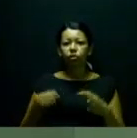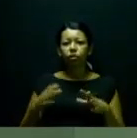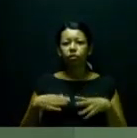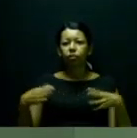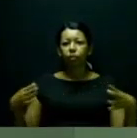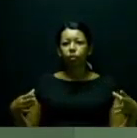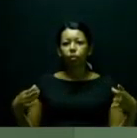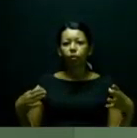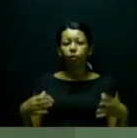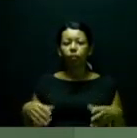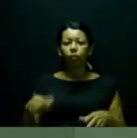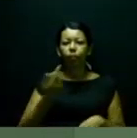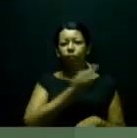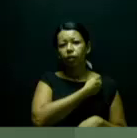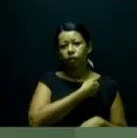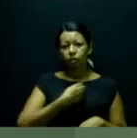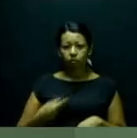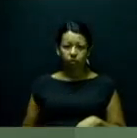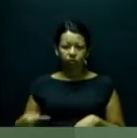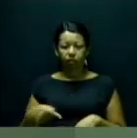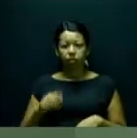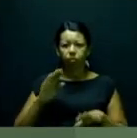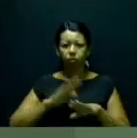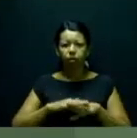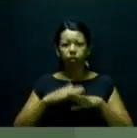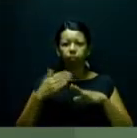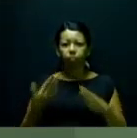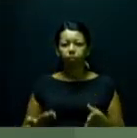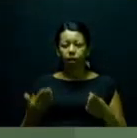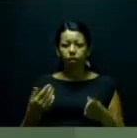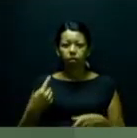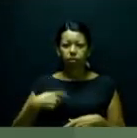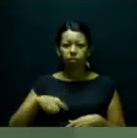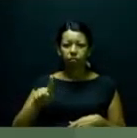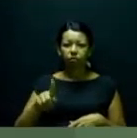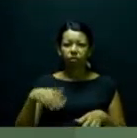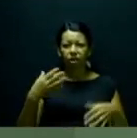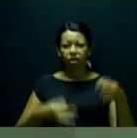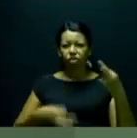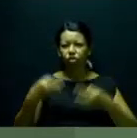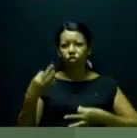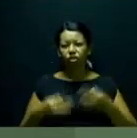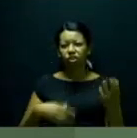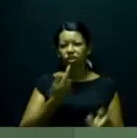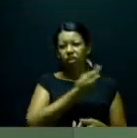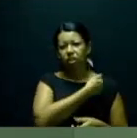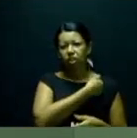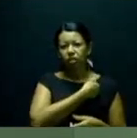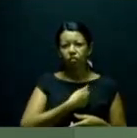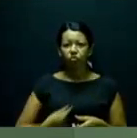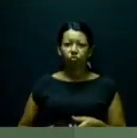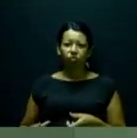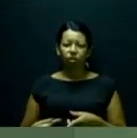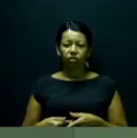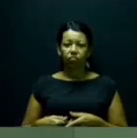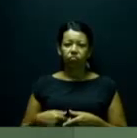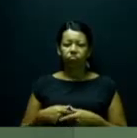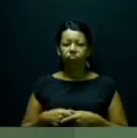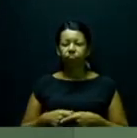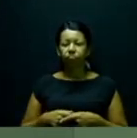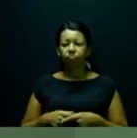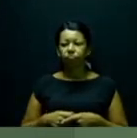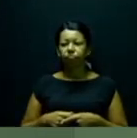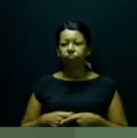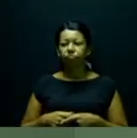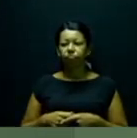governo, ou seja, o governo que mais se recorreu, que mais se governou com o judiciário,